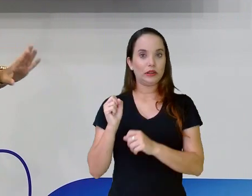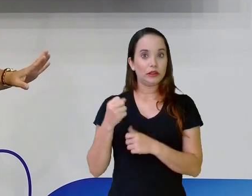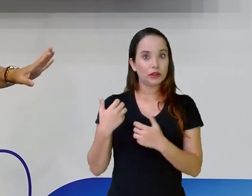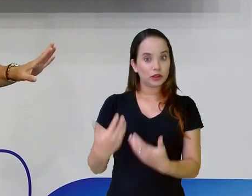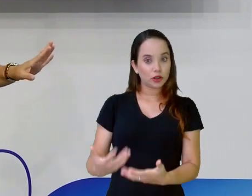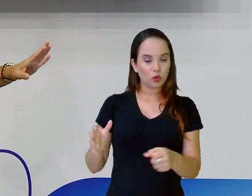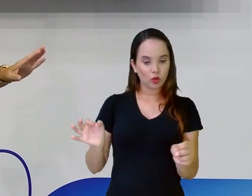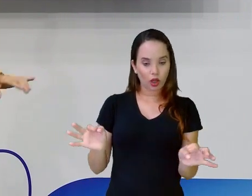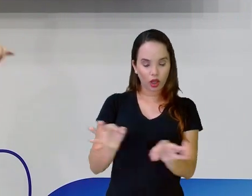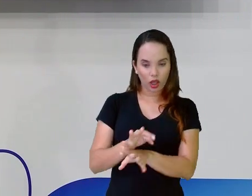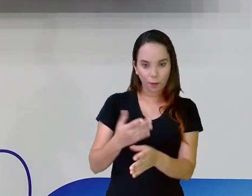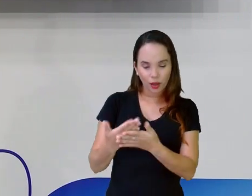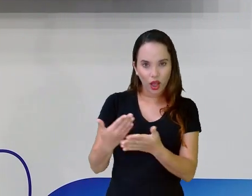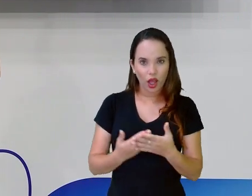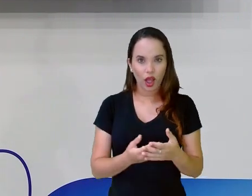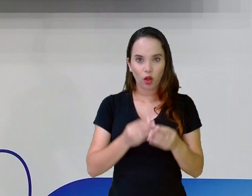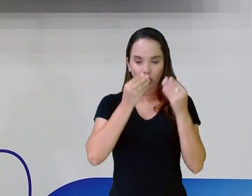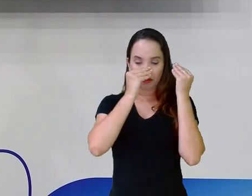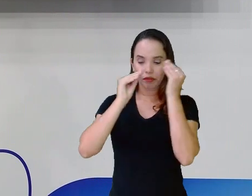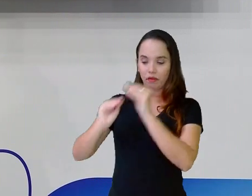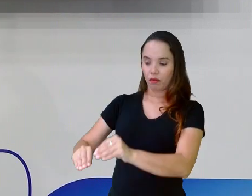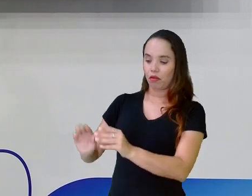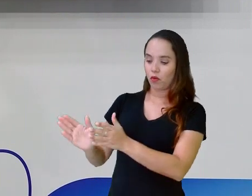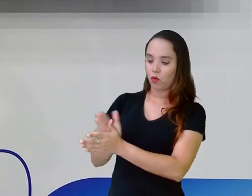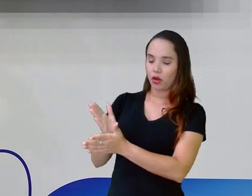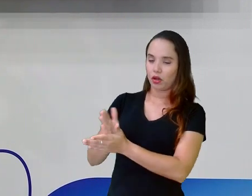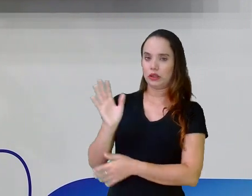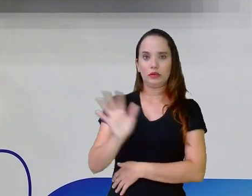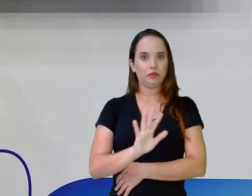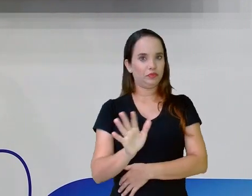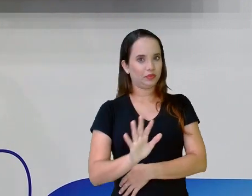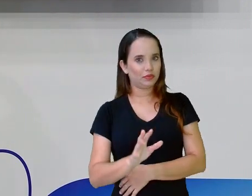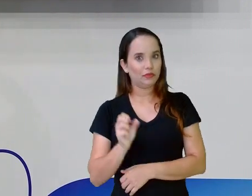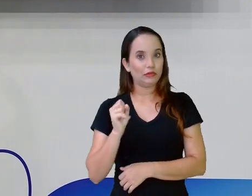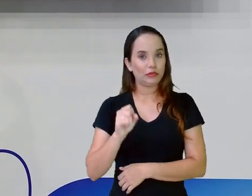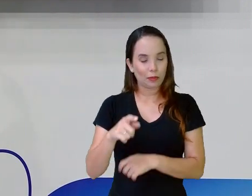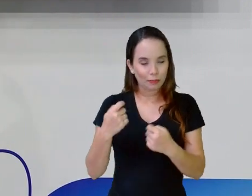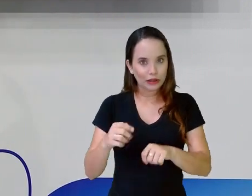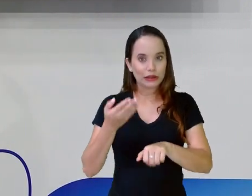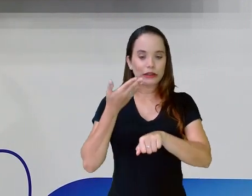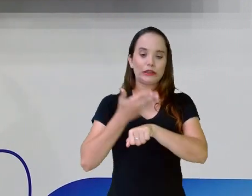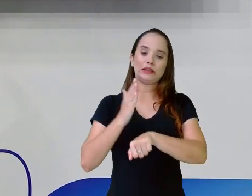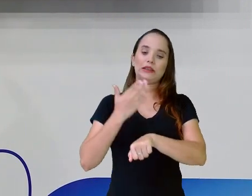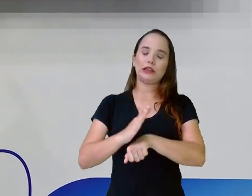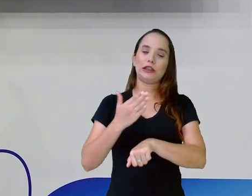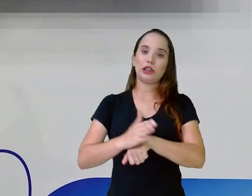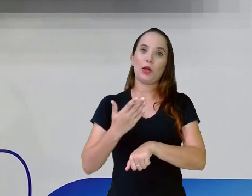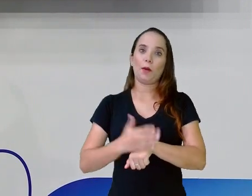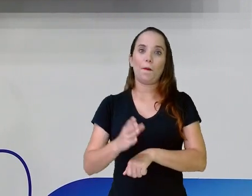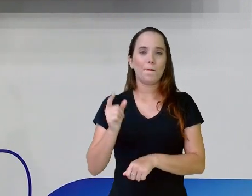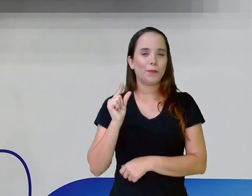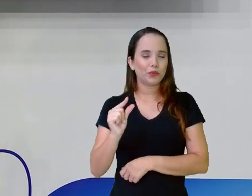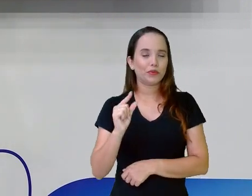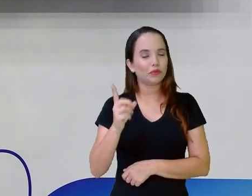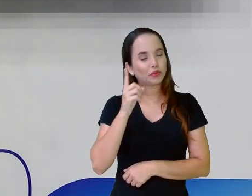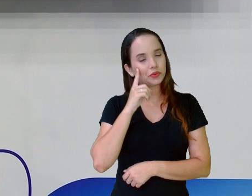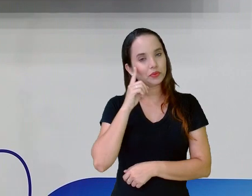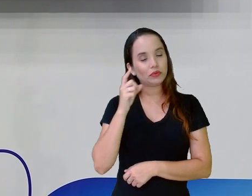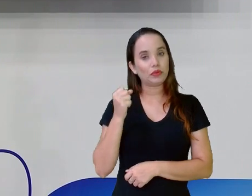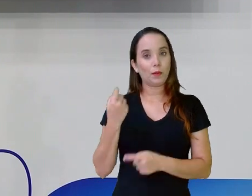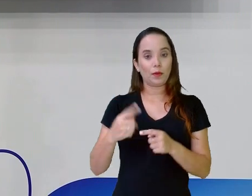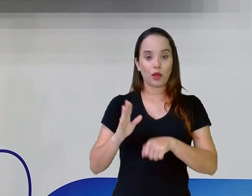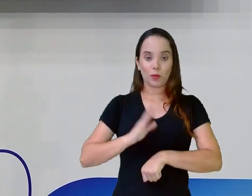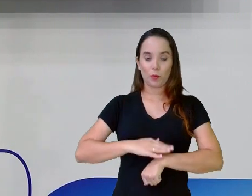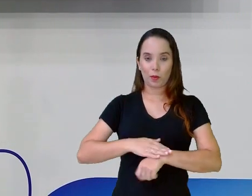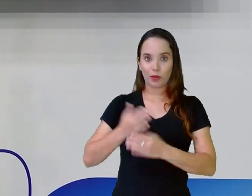e deixar o caderno para lá. Treina um pouquinho todo dia, que quando chegar o momento das provas, você não terá nenhum